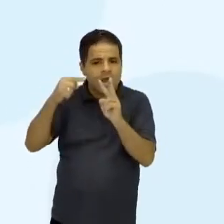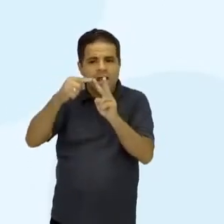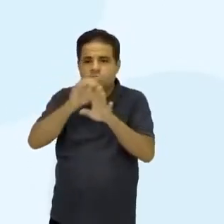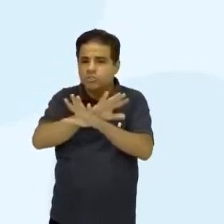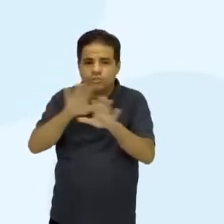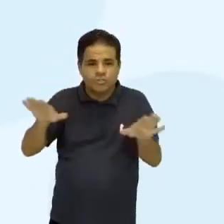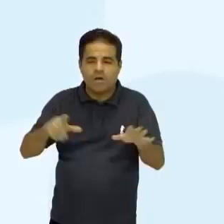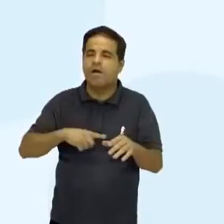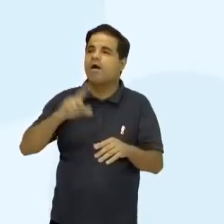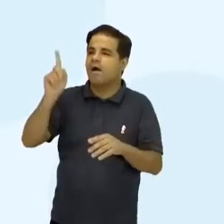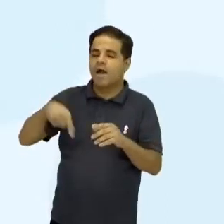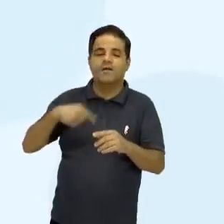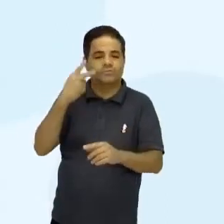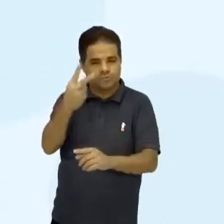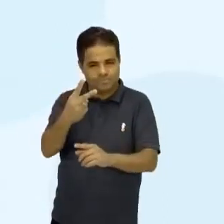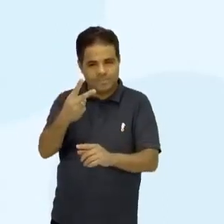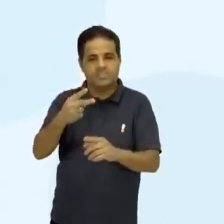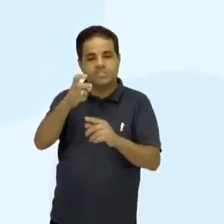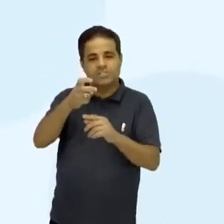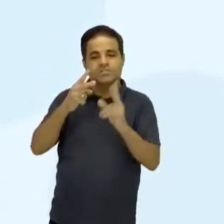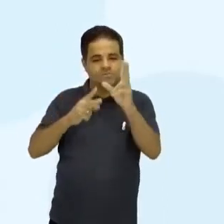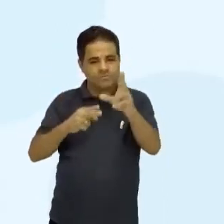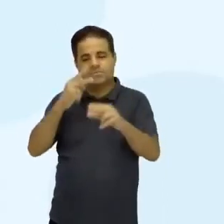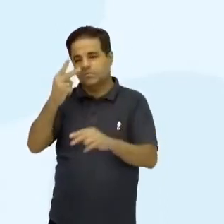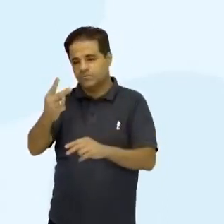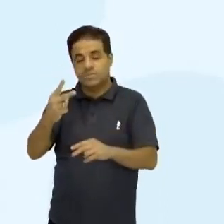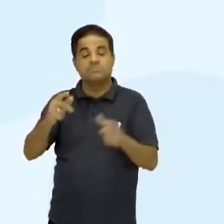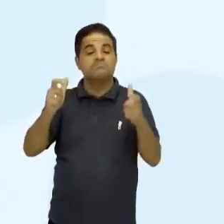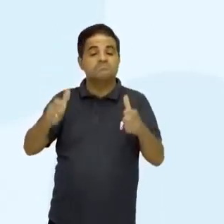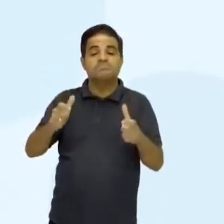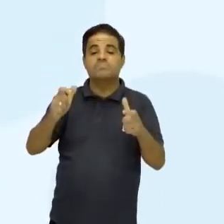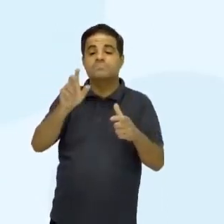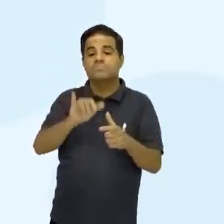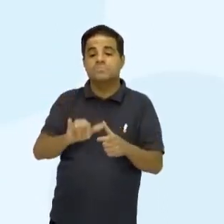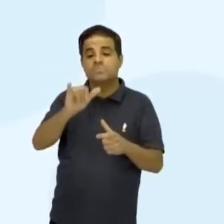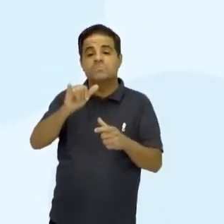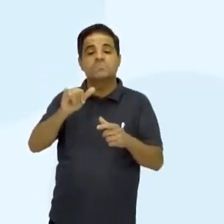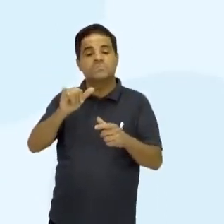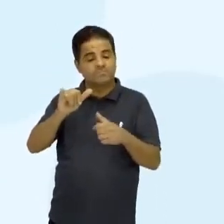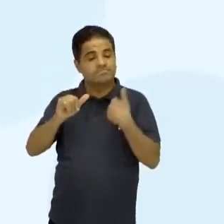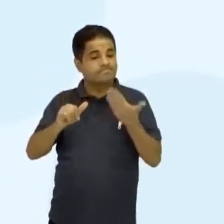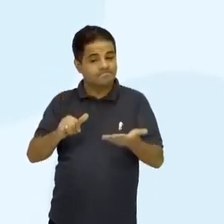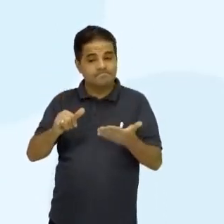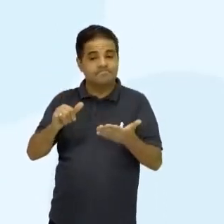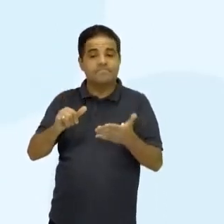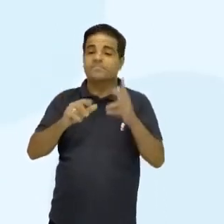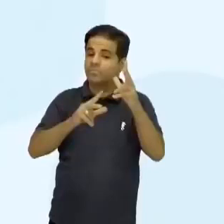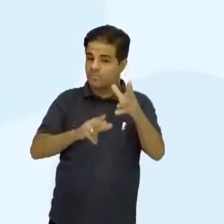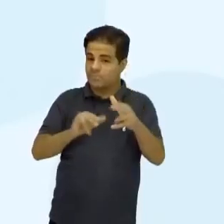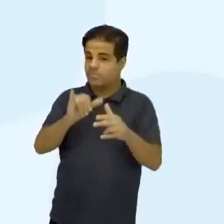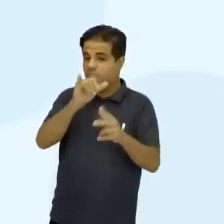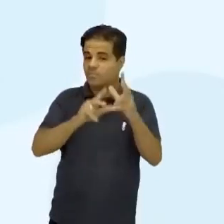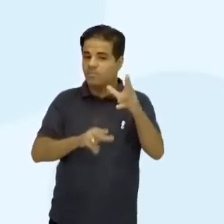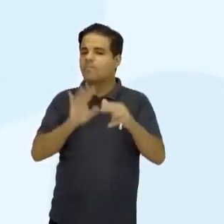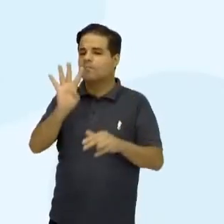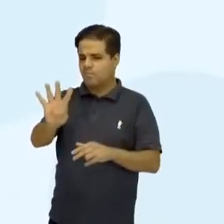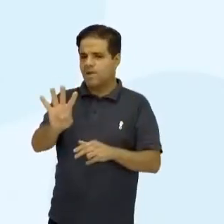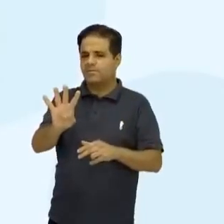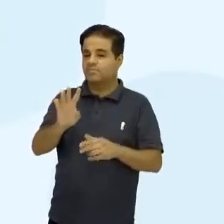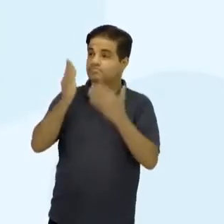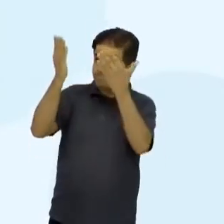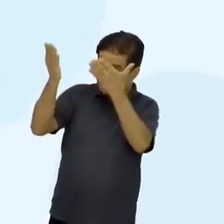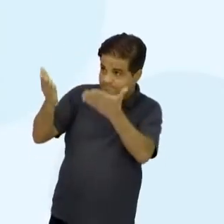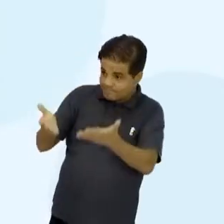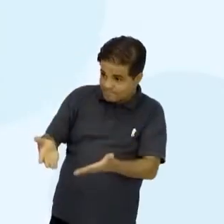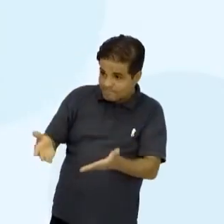Ah, então ela é dupla. Isso mesmo, X igual a 2. E onde cruza o eixo Y? No Y igual a 4. Então tá